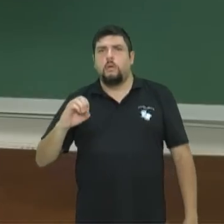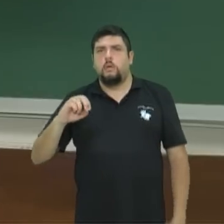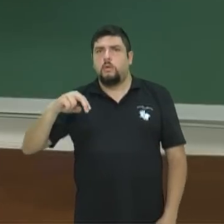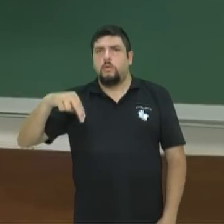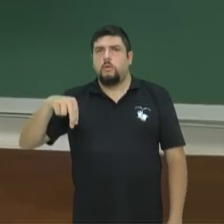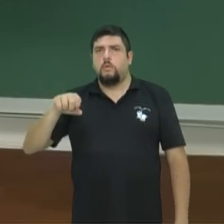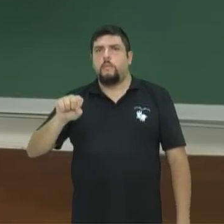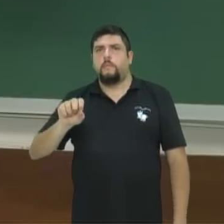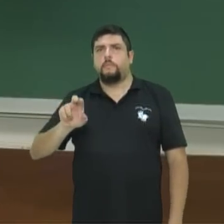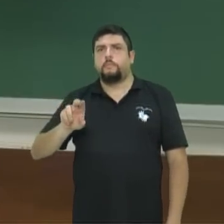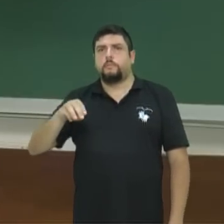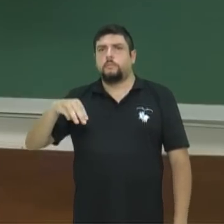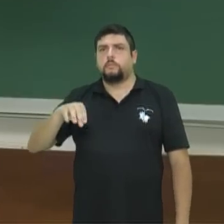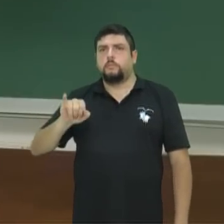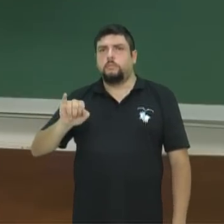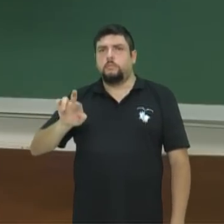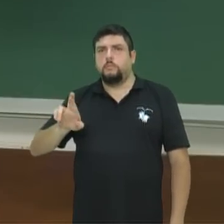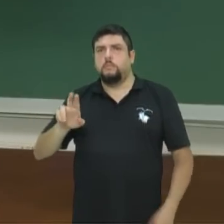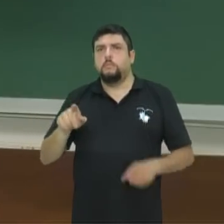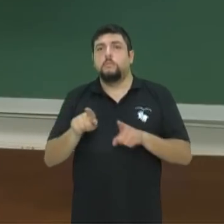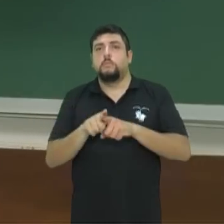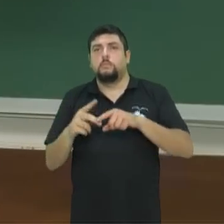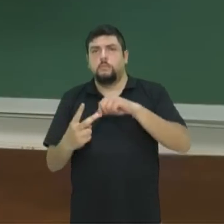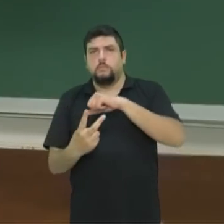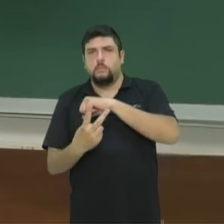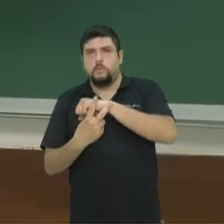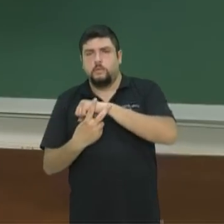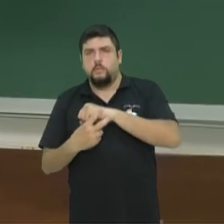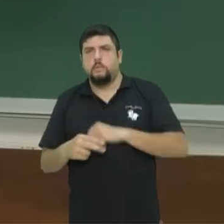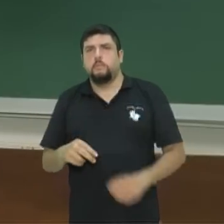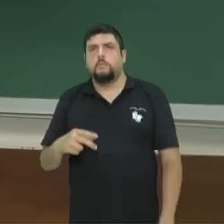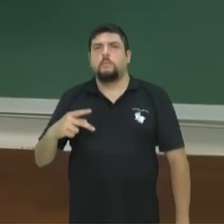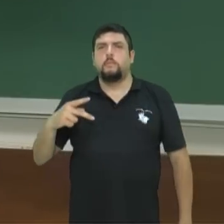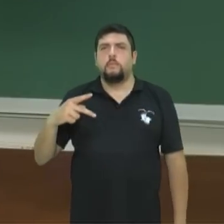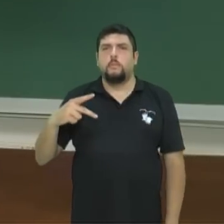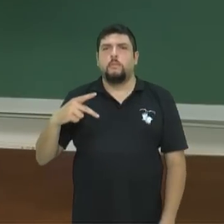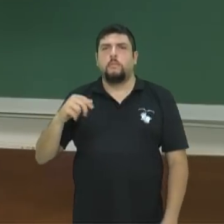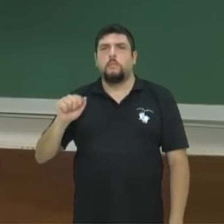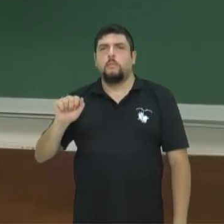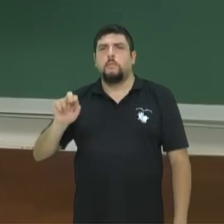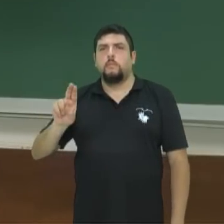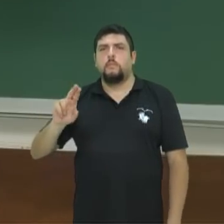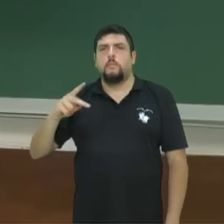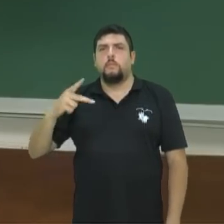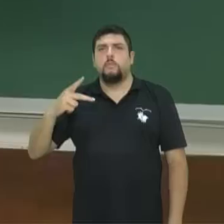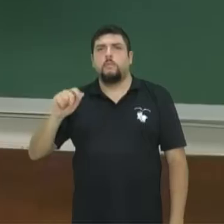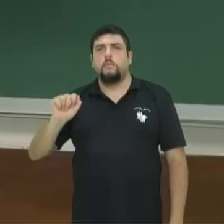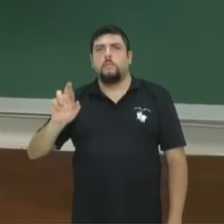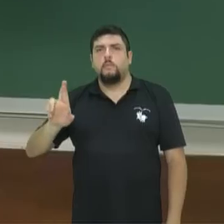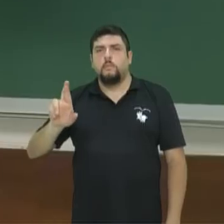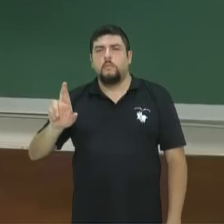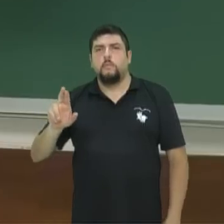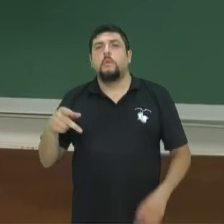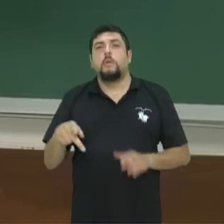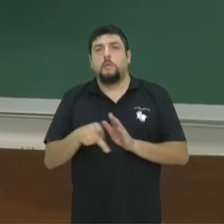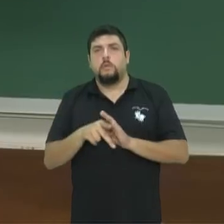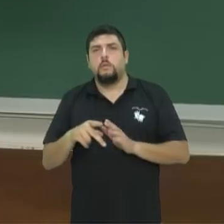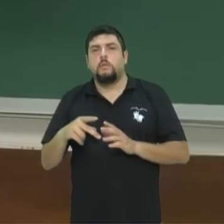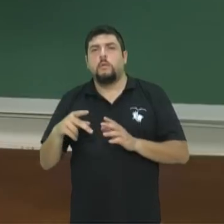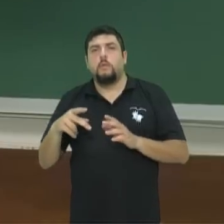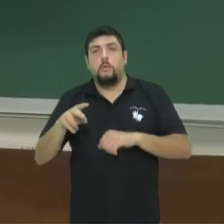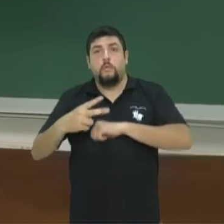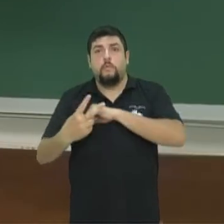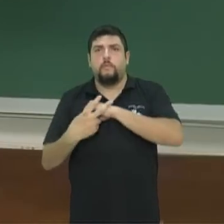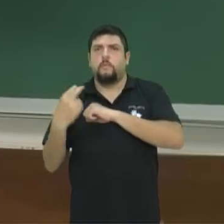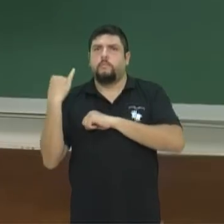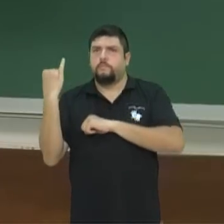eu consumo, tu consomes, ele consome. E poupar também é verbo, um verbo bem importantíssimo para a gente pensar a nossa temática de hoje.